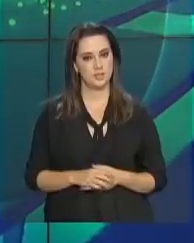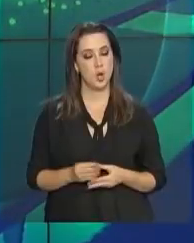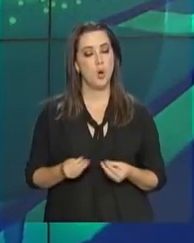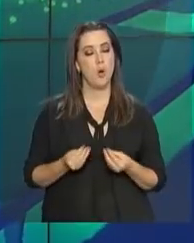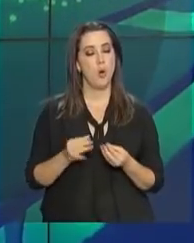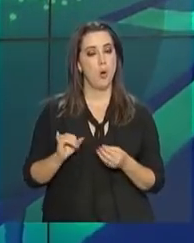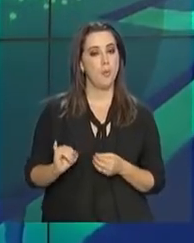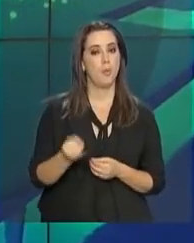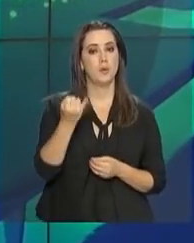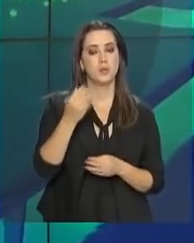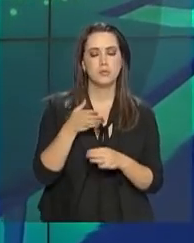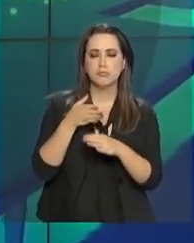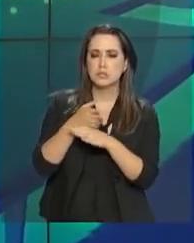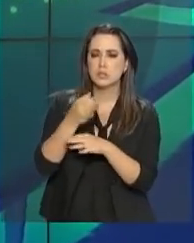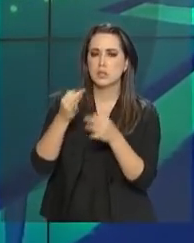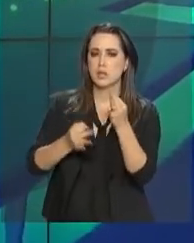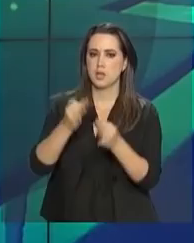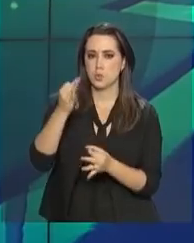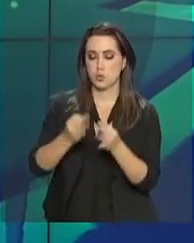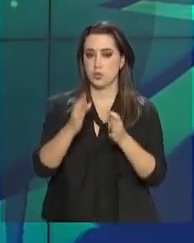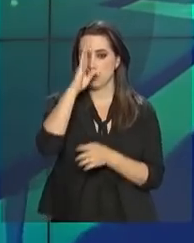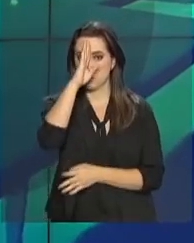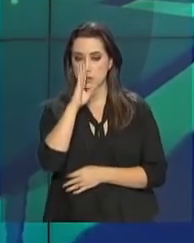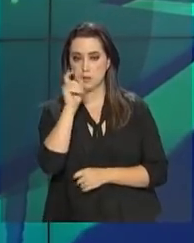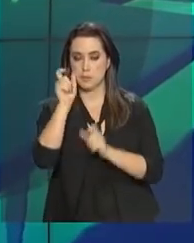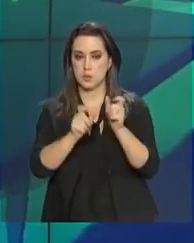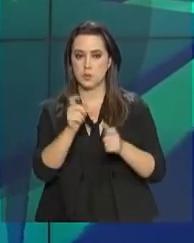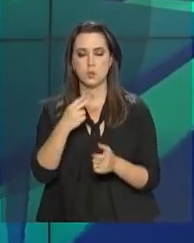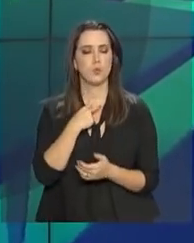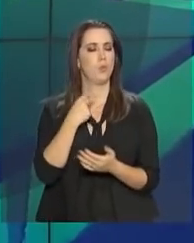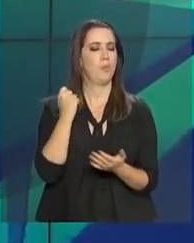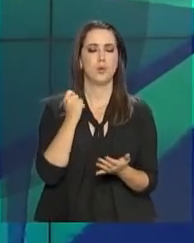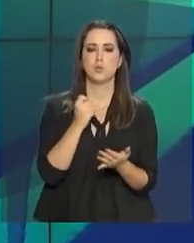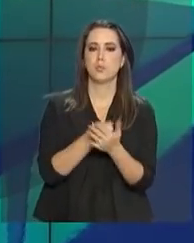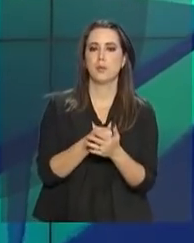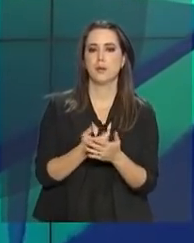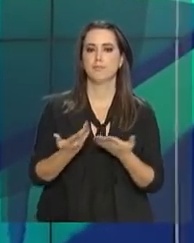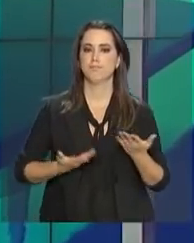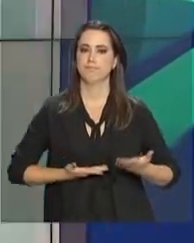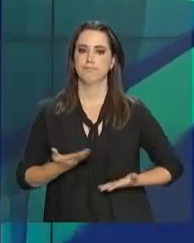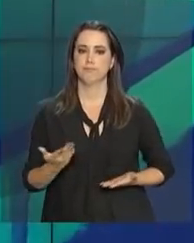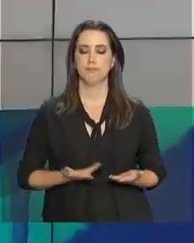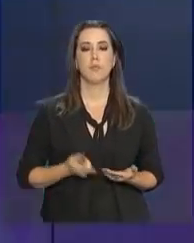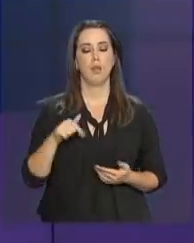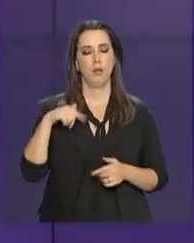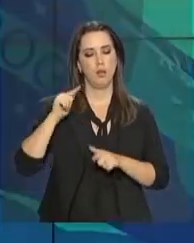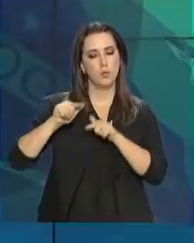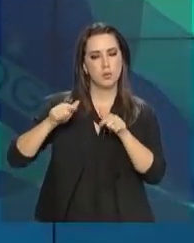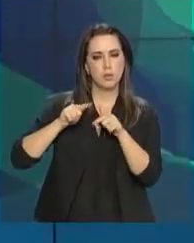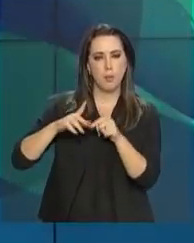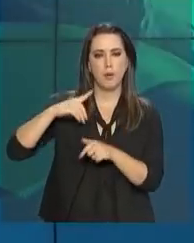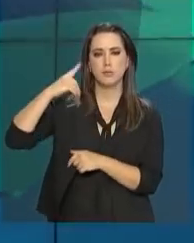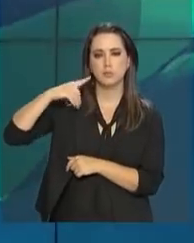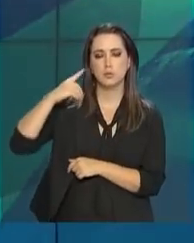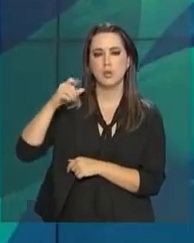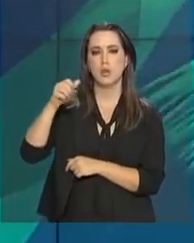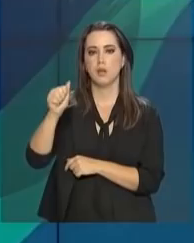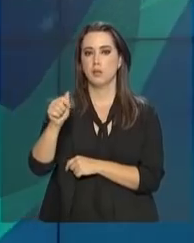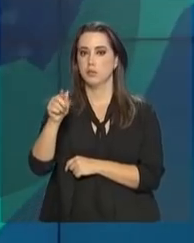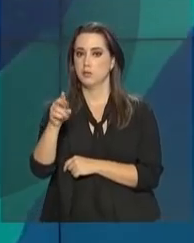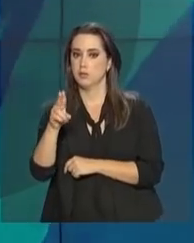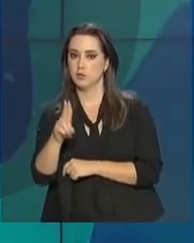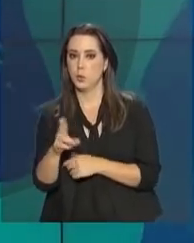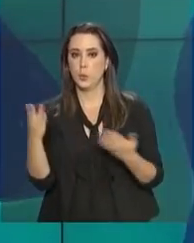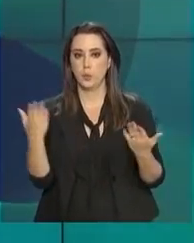à assistência jurídica de graça para pessoas que não podem pagar pelo serviço esse é o papel da defensoria pública